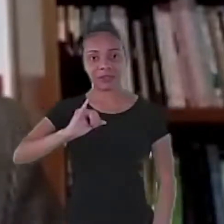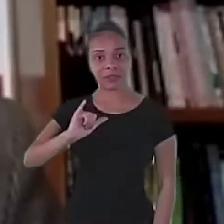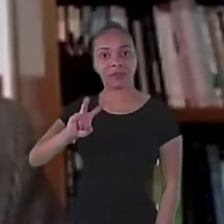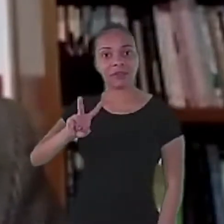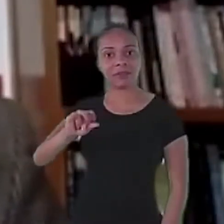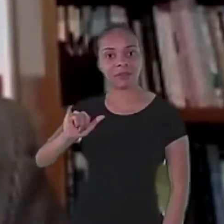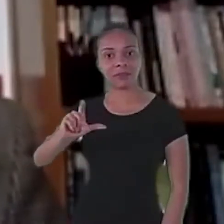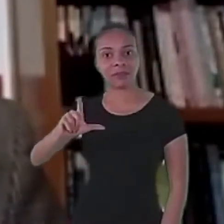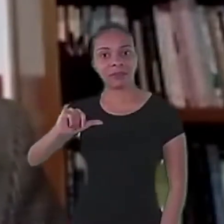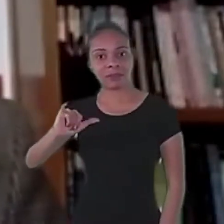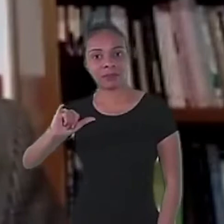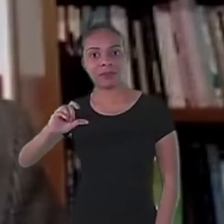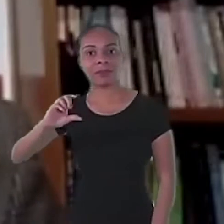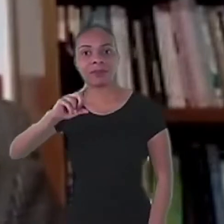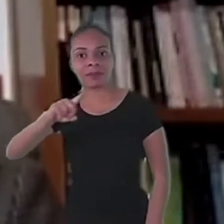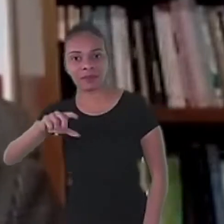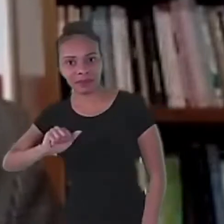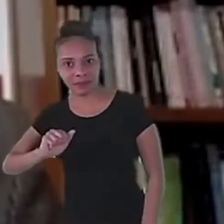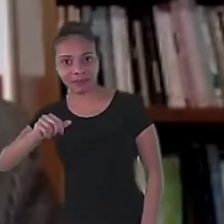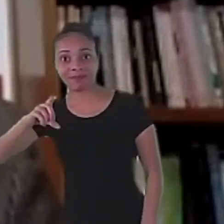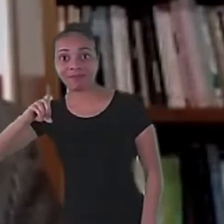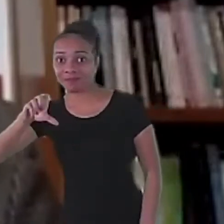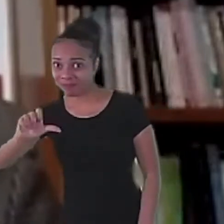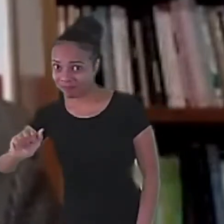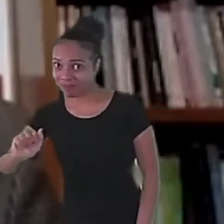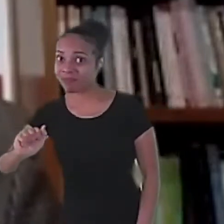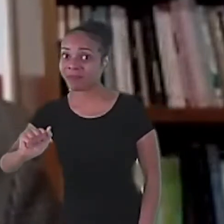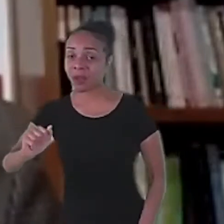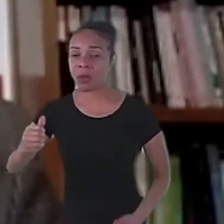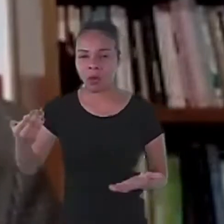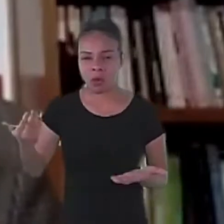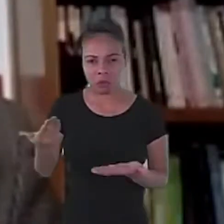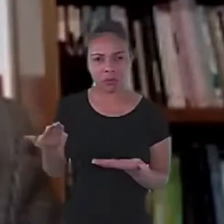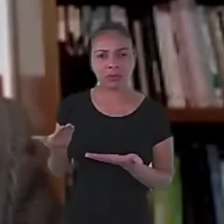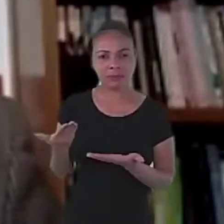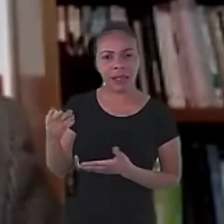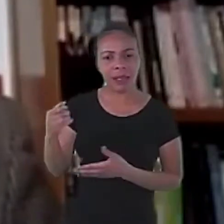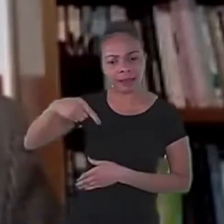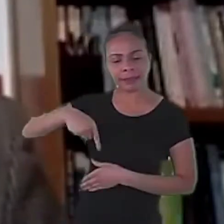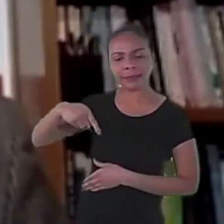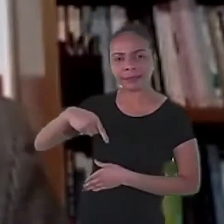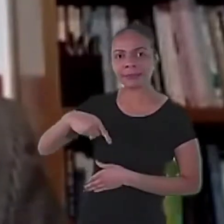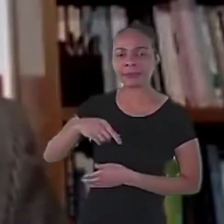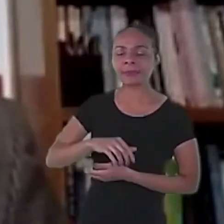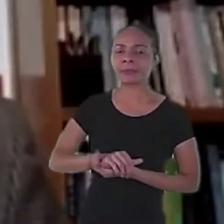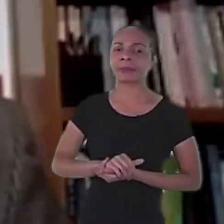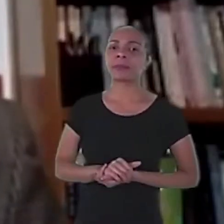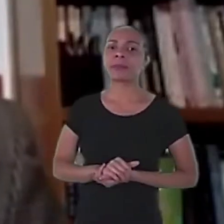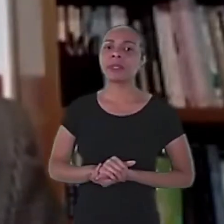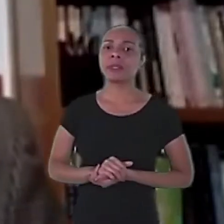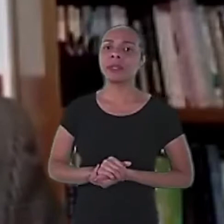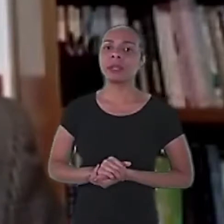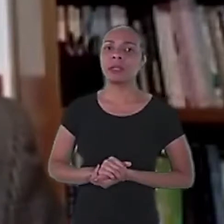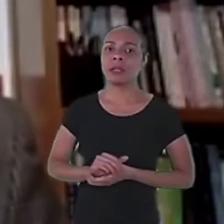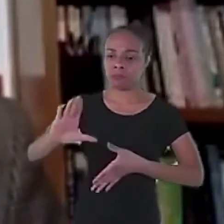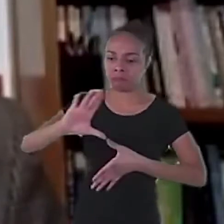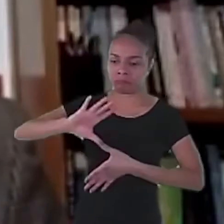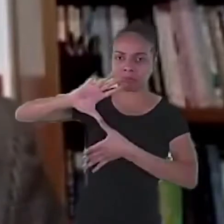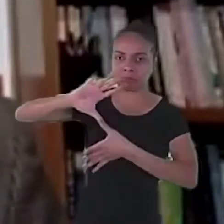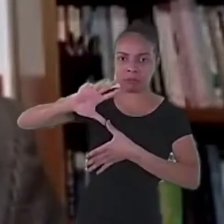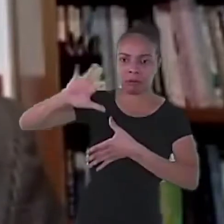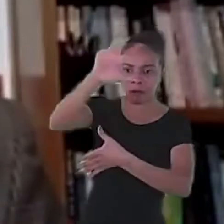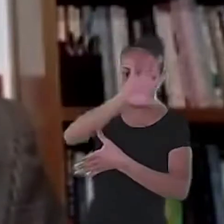religiões monoteístas aqui do Ocidente, né? É aquela concepção que